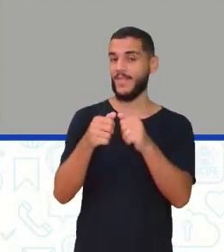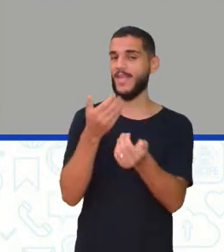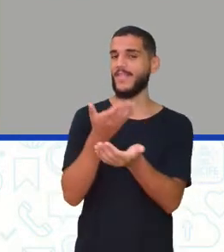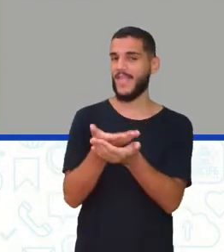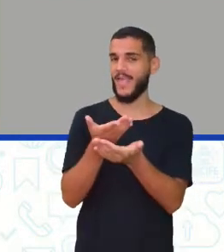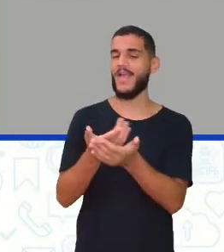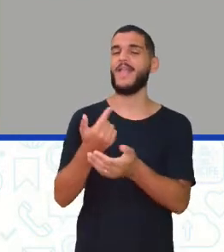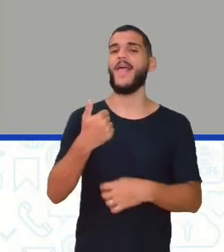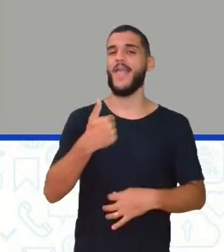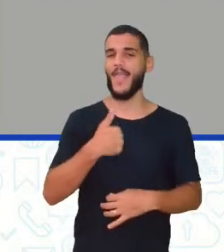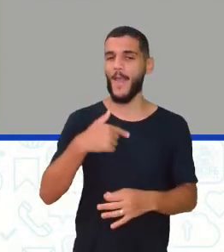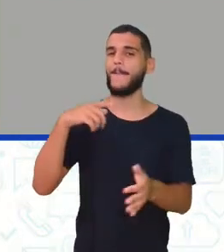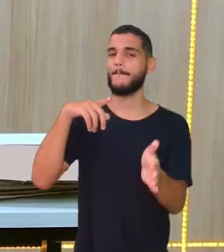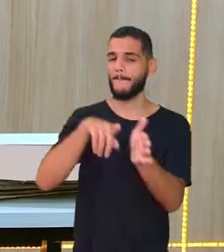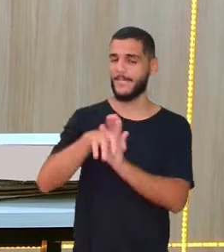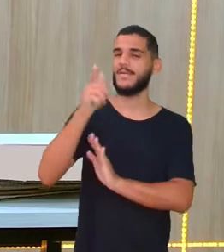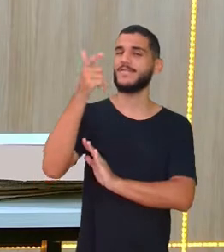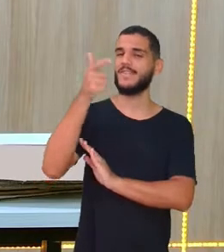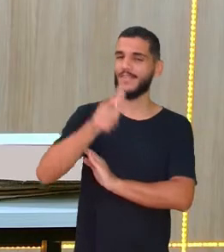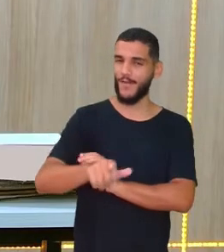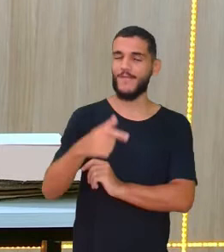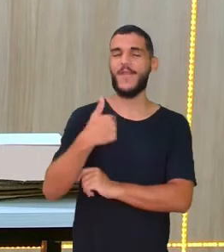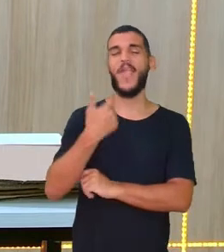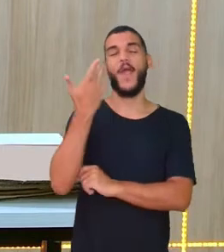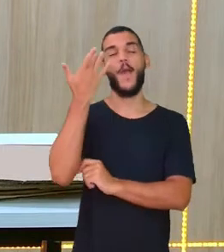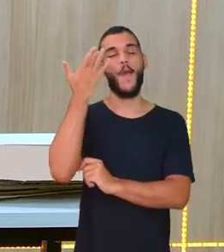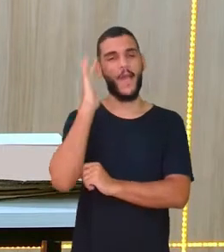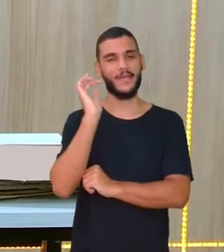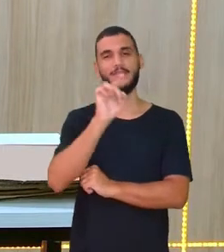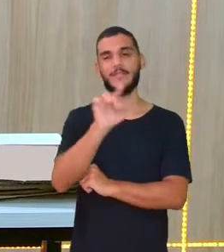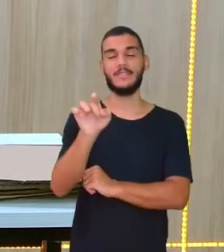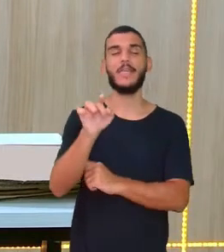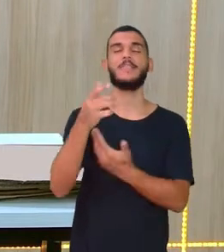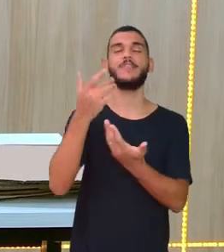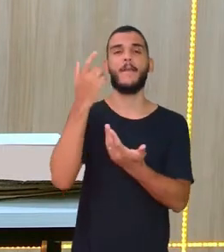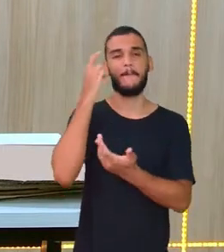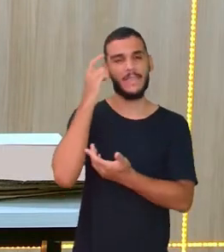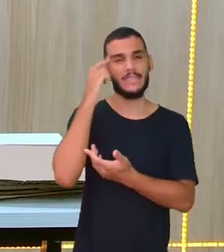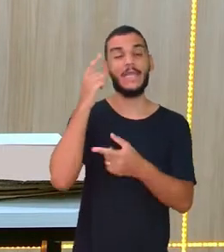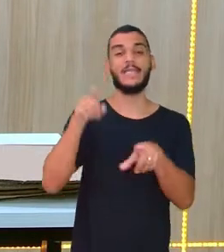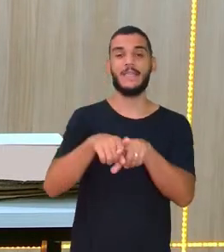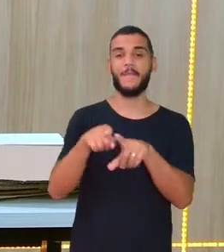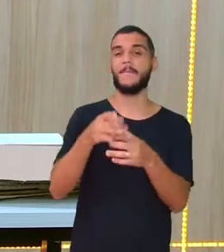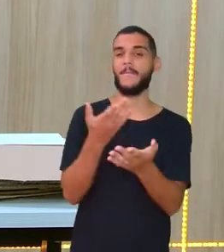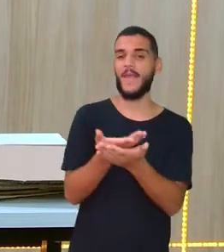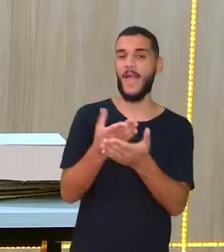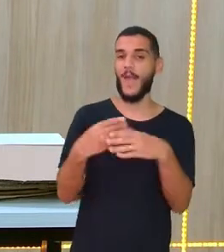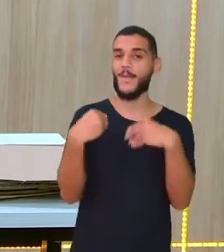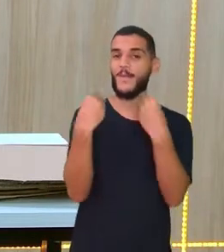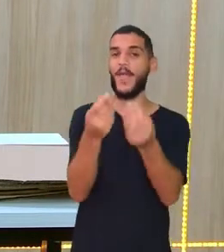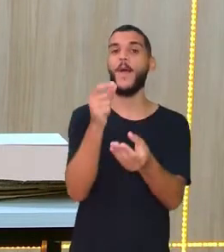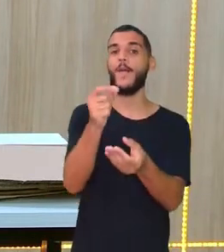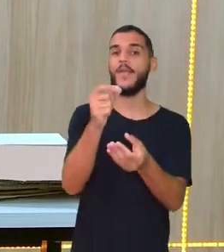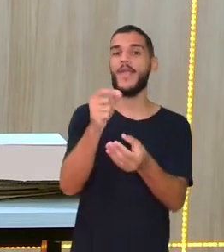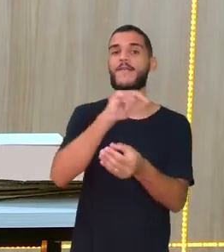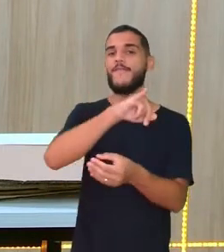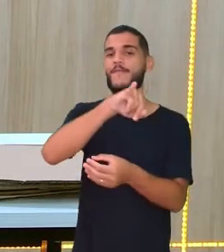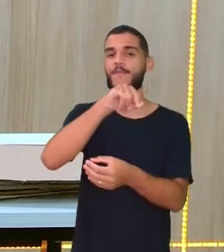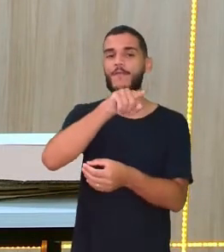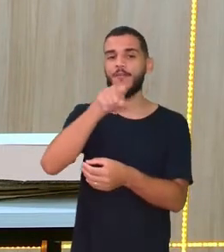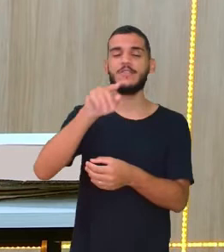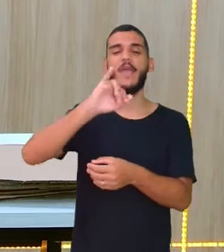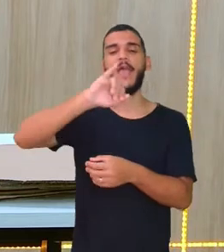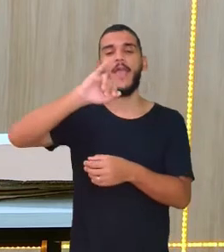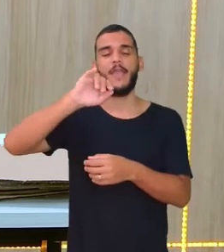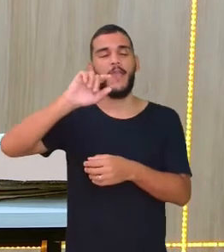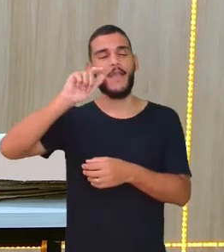eu volto com esse questionamento e eu acredito que essa aula vai dar bastante condição para vocês responderem esse